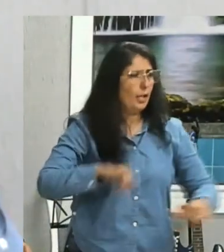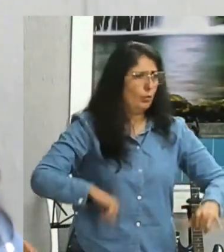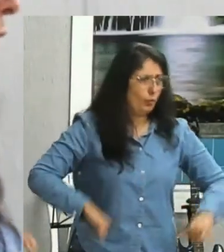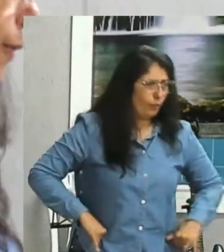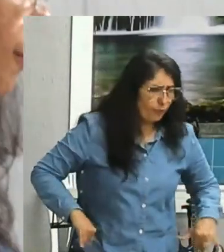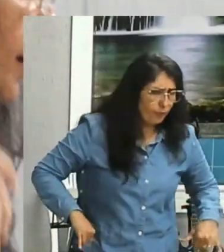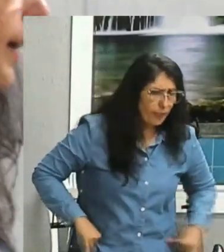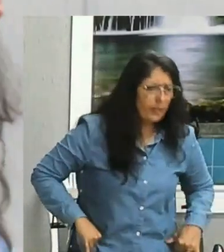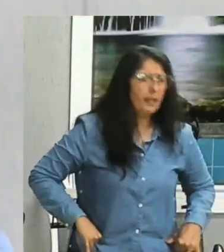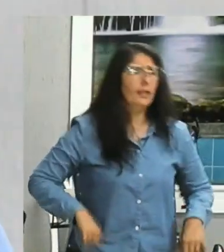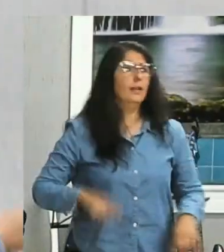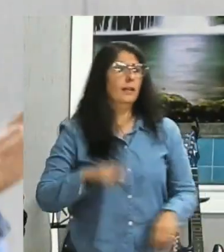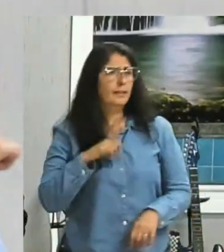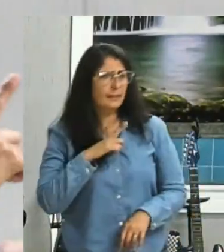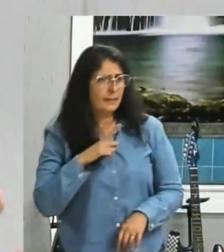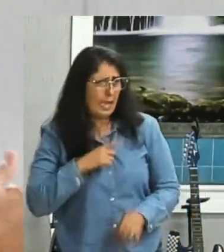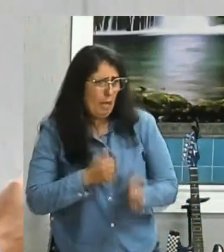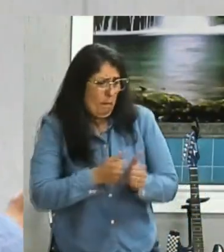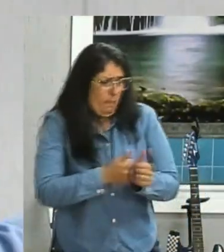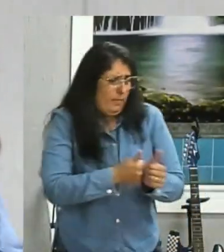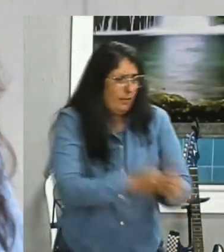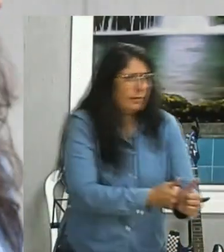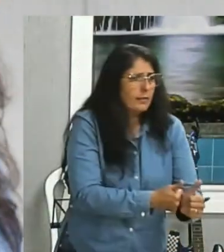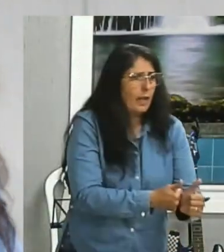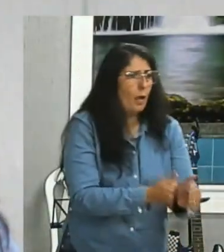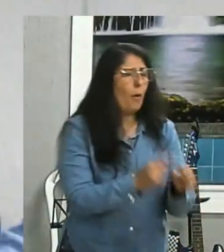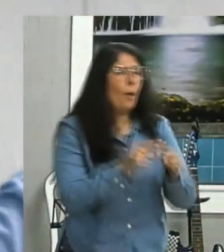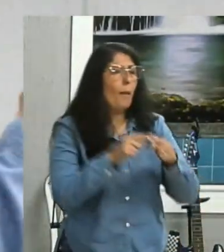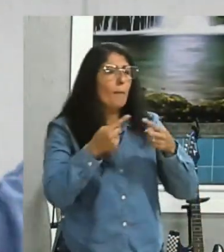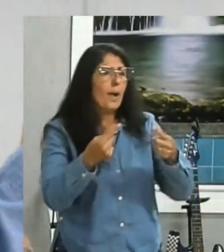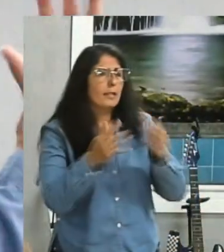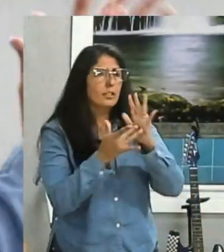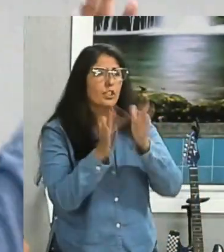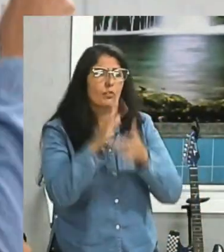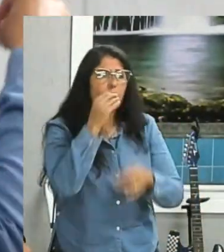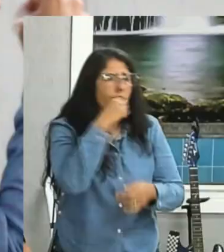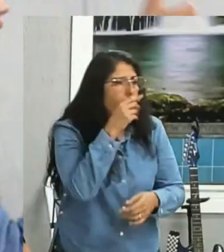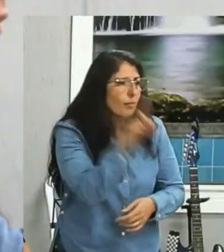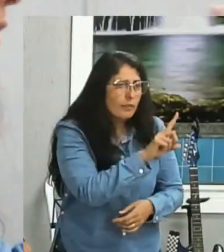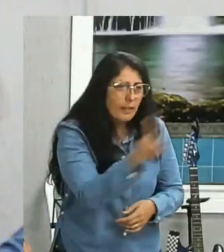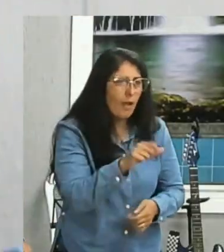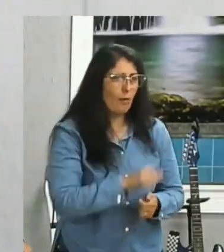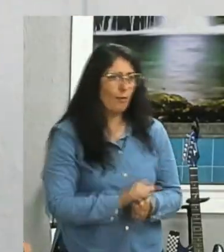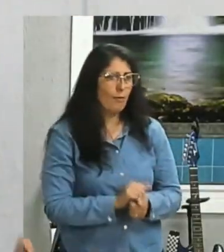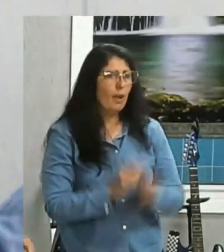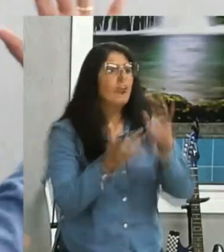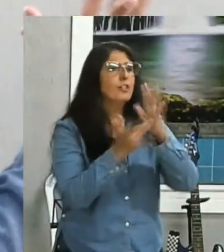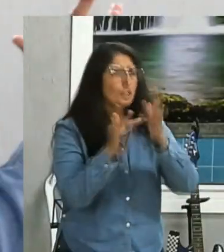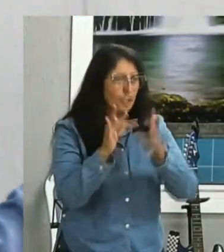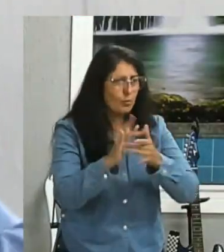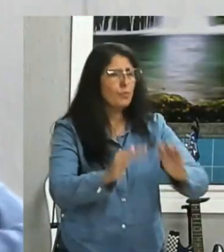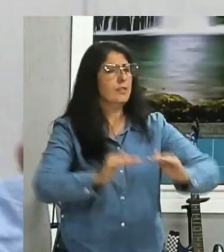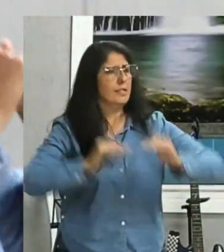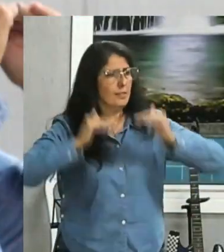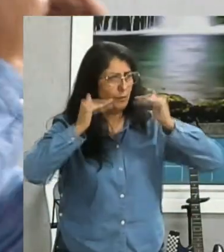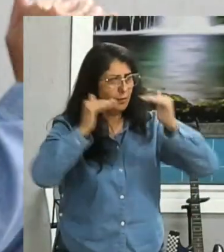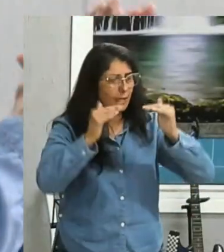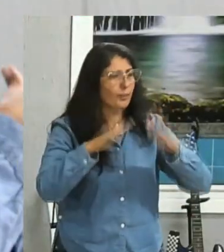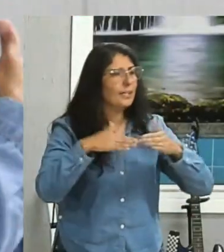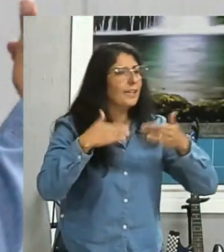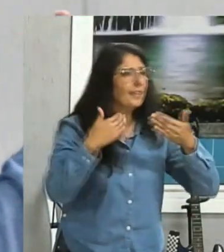e sofrimentos. O versículo 9, então, vai dizer assim: eu, João.